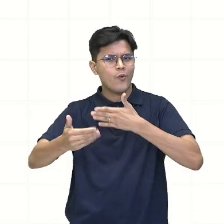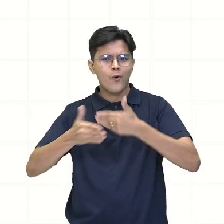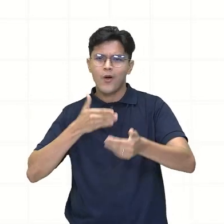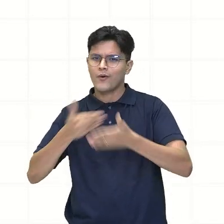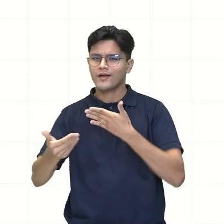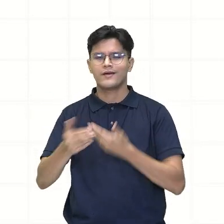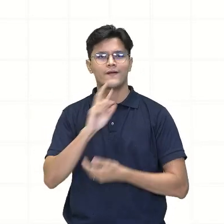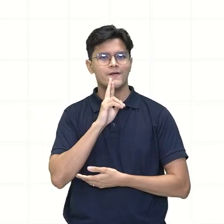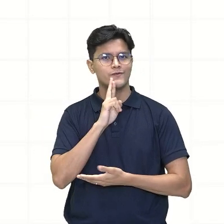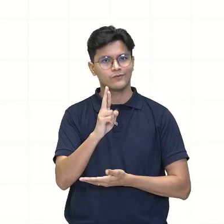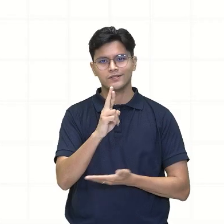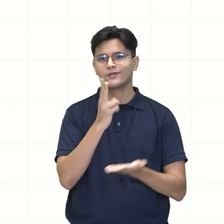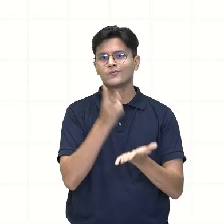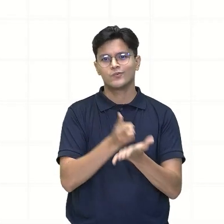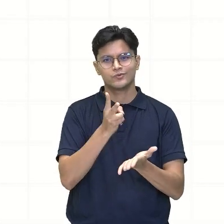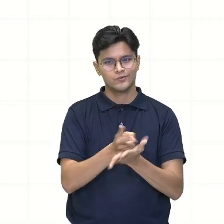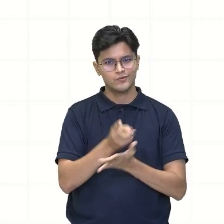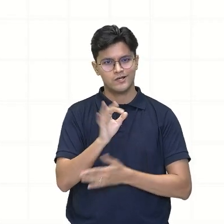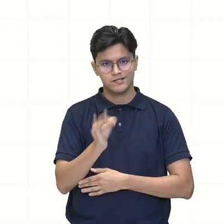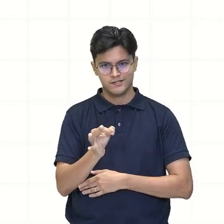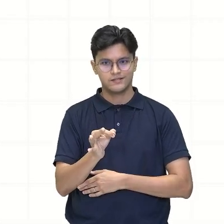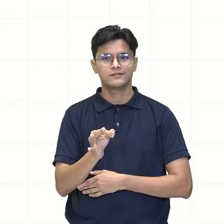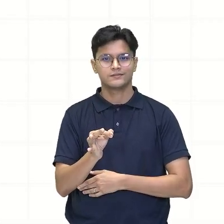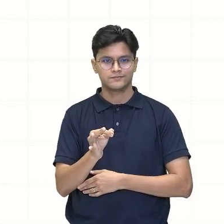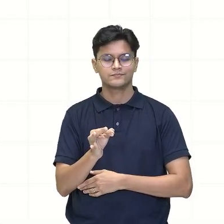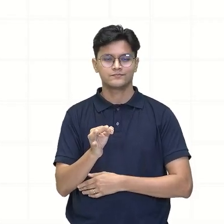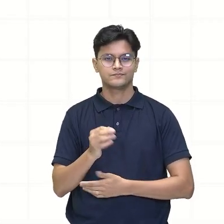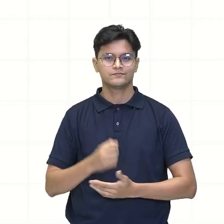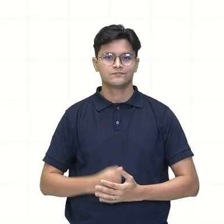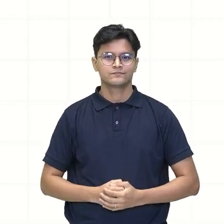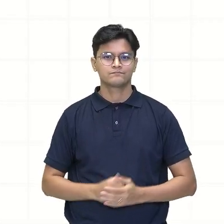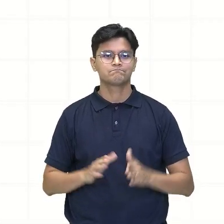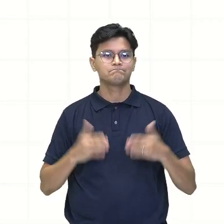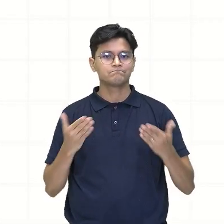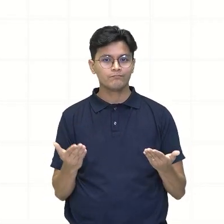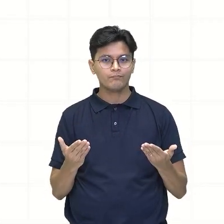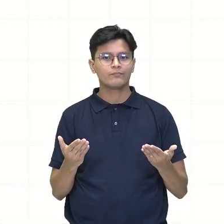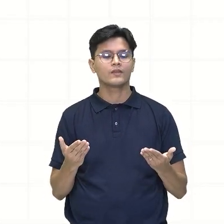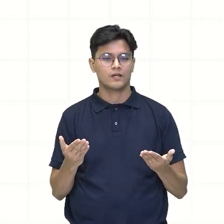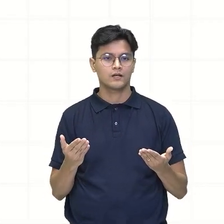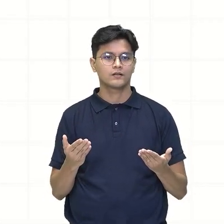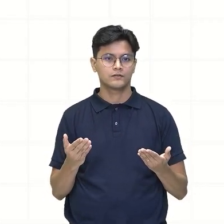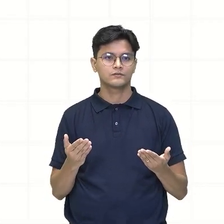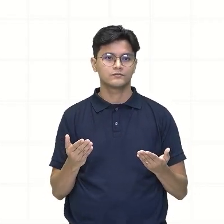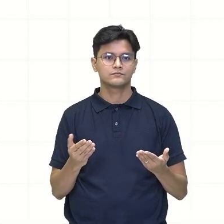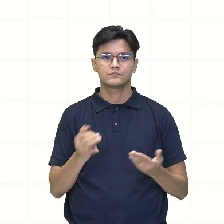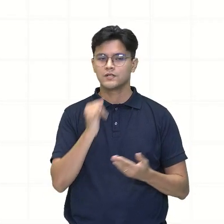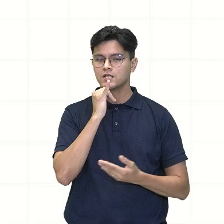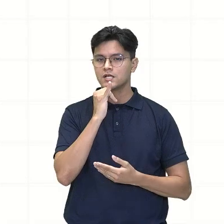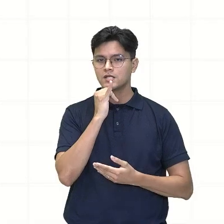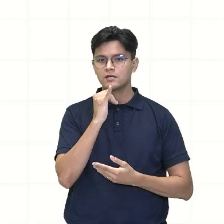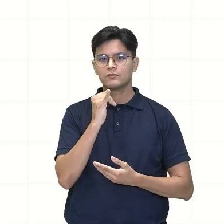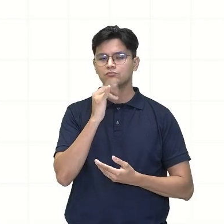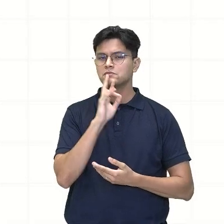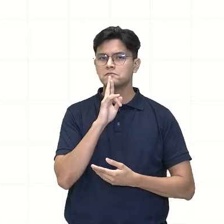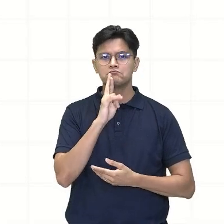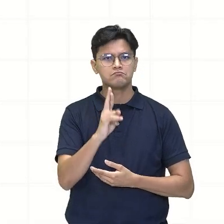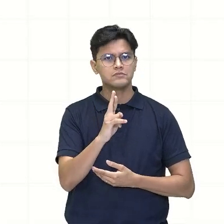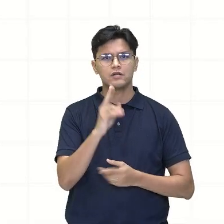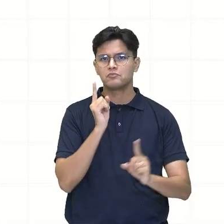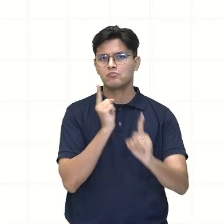com o menos 4 e depois multiplicar por 5. Vai valer a igualdade, vocês vão chegar no mesmo